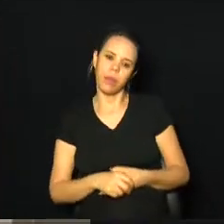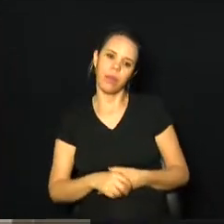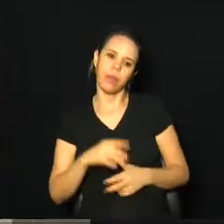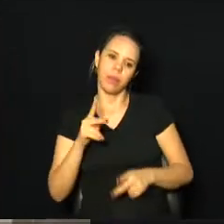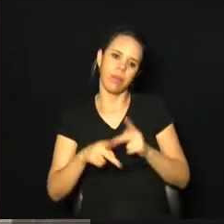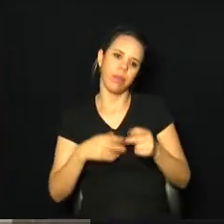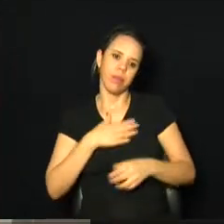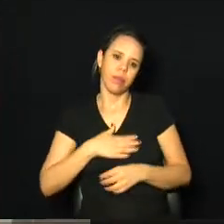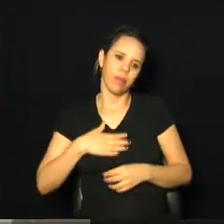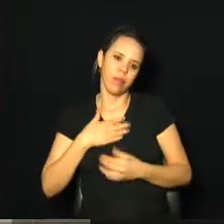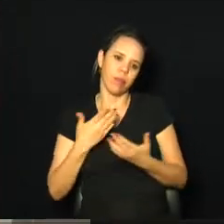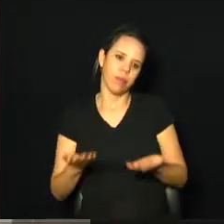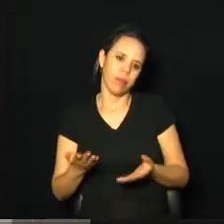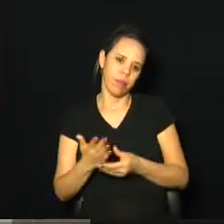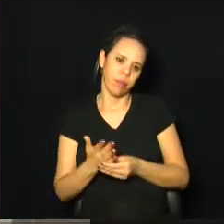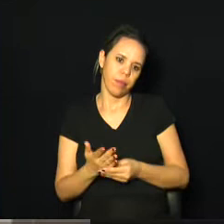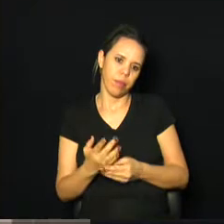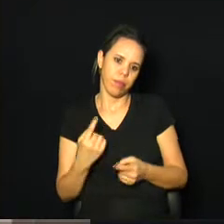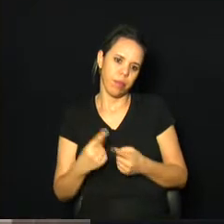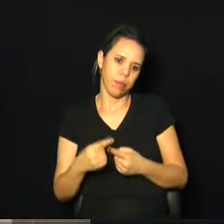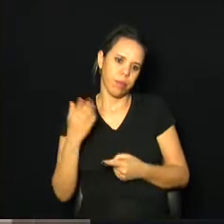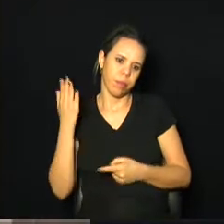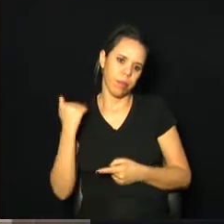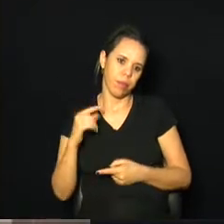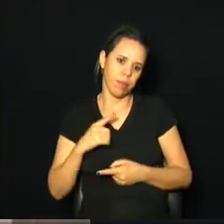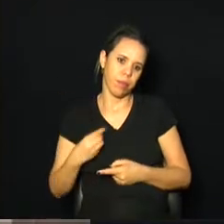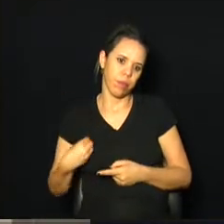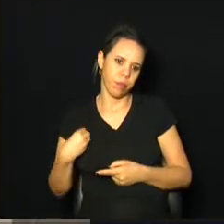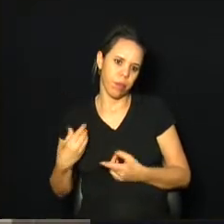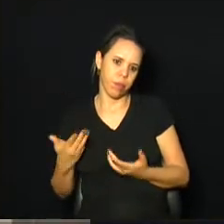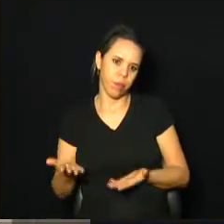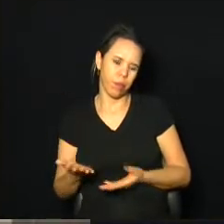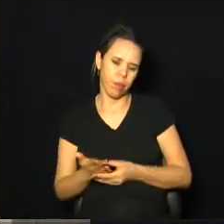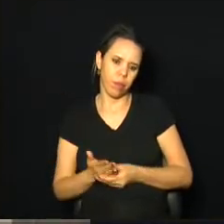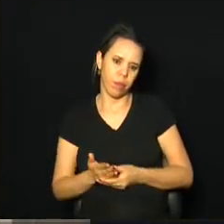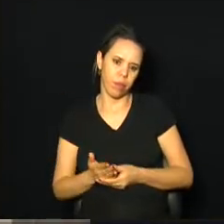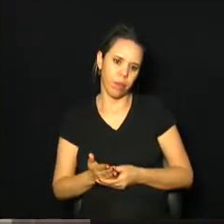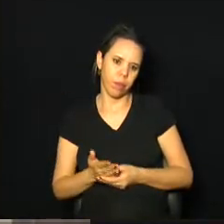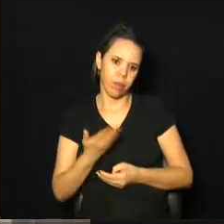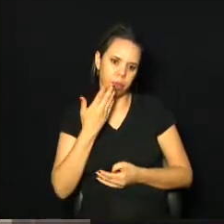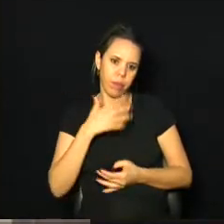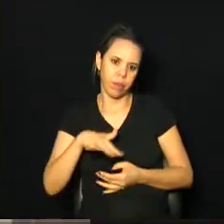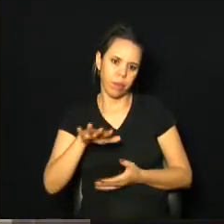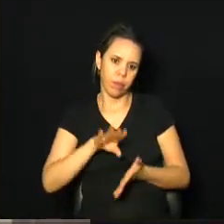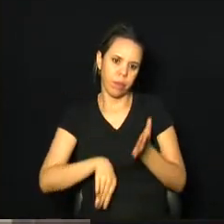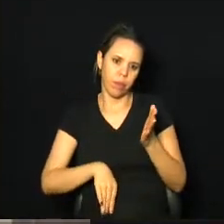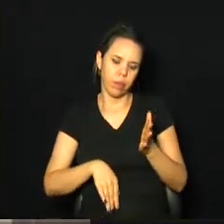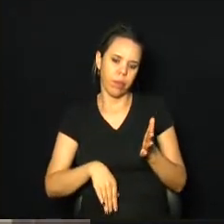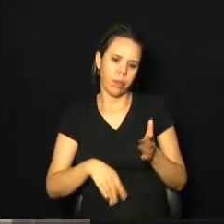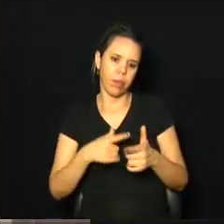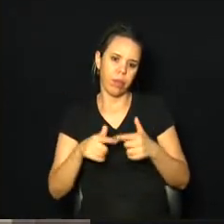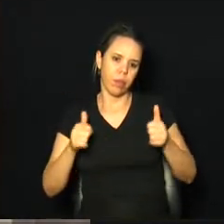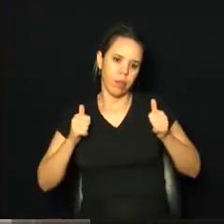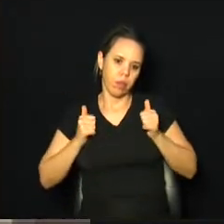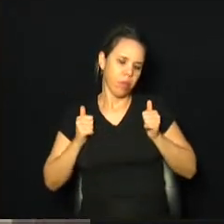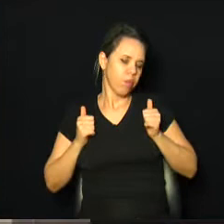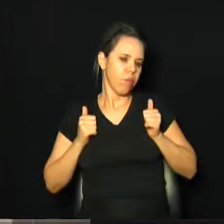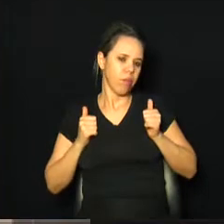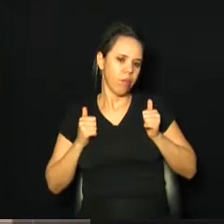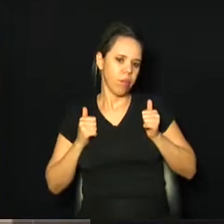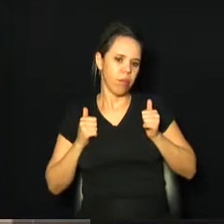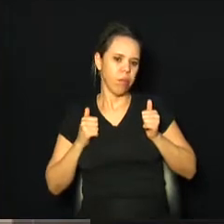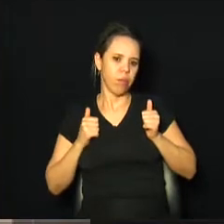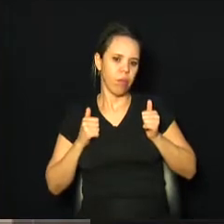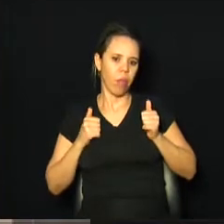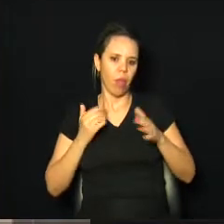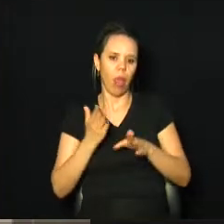eu adoro isso aí, porque eu sei que a gente está tirando essas crianças do ócio, da